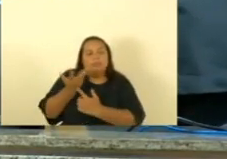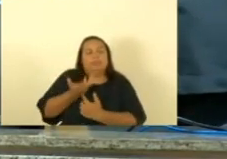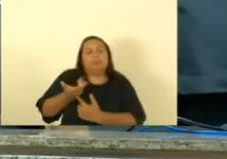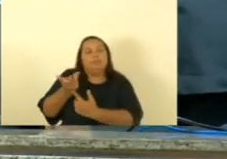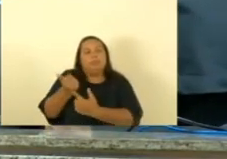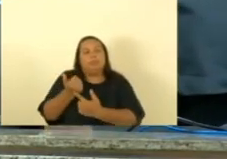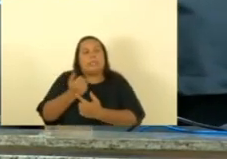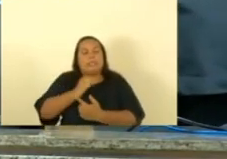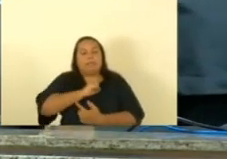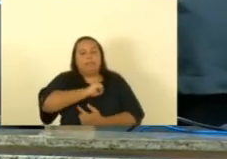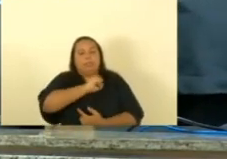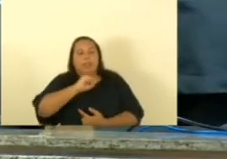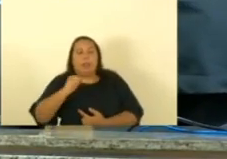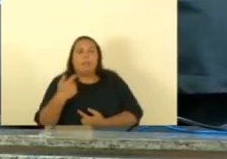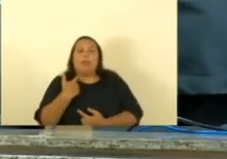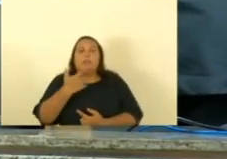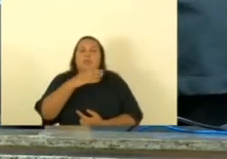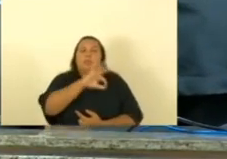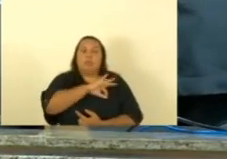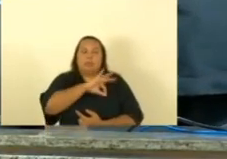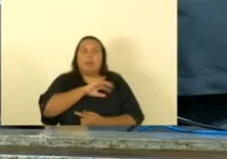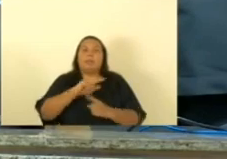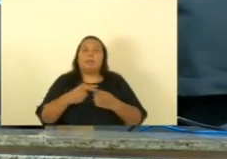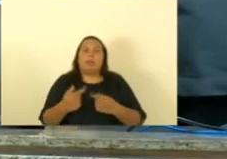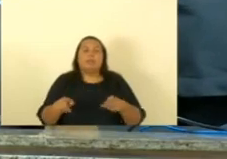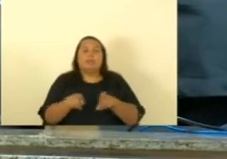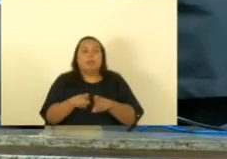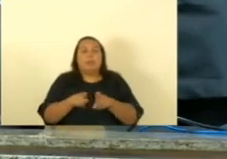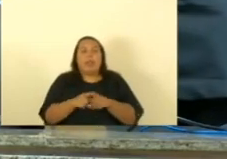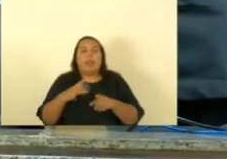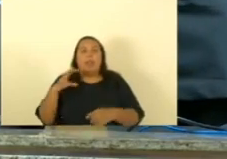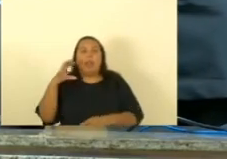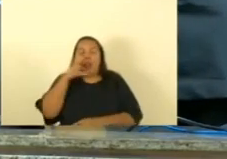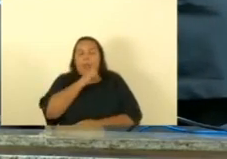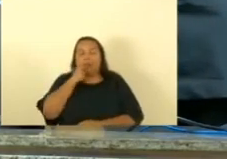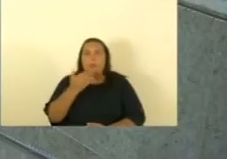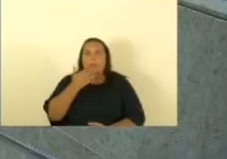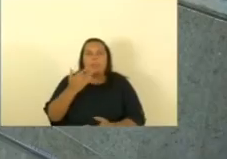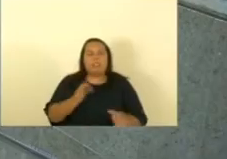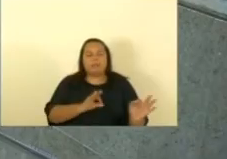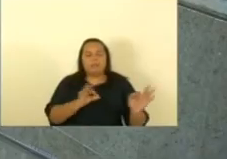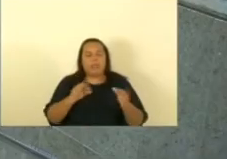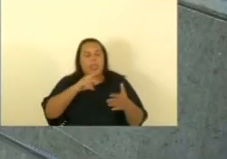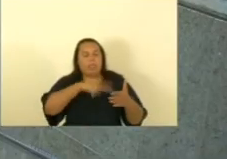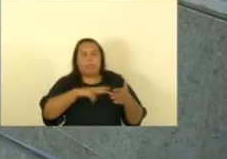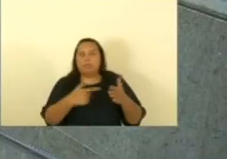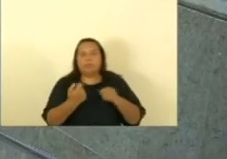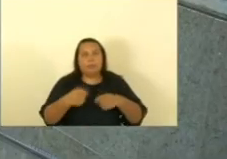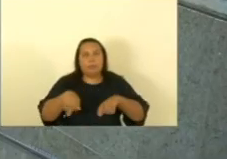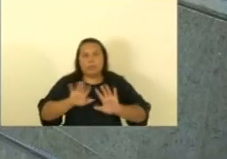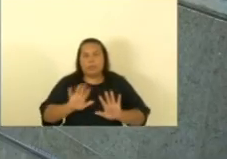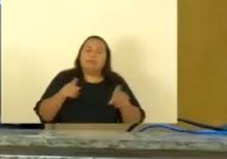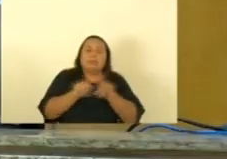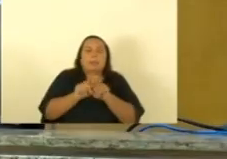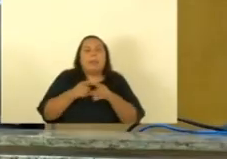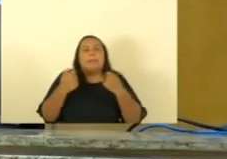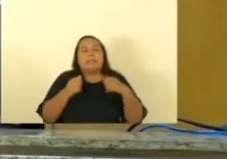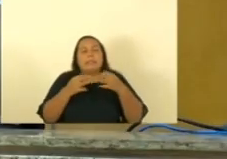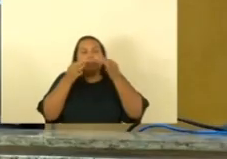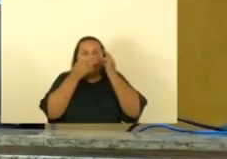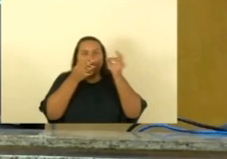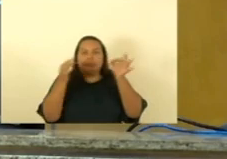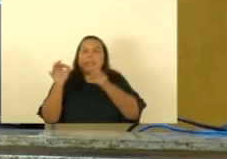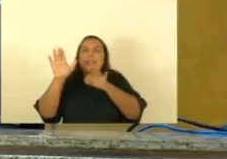foi assassinado por este policial, mas também fazer aqui uma breve reflexão. Acho que nós temos que também chamar